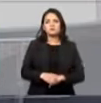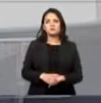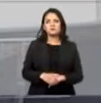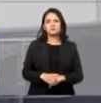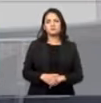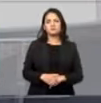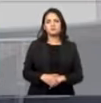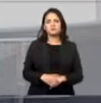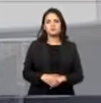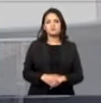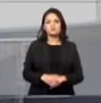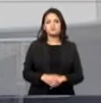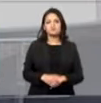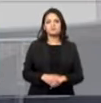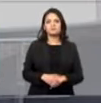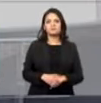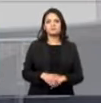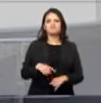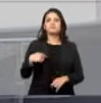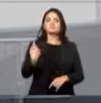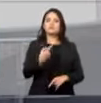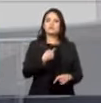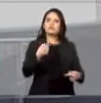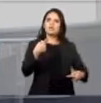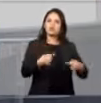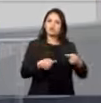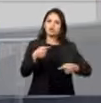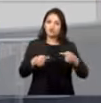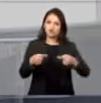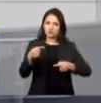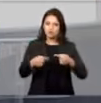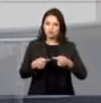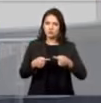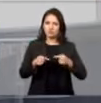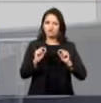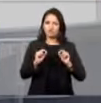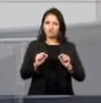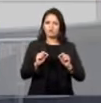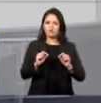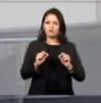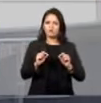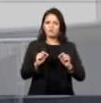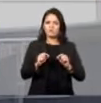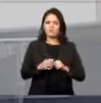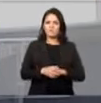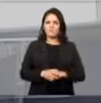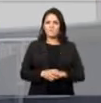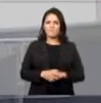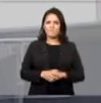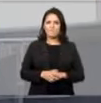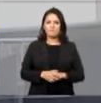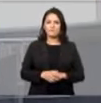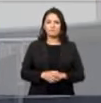estamos discutindo uma atividade que hoje, segundo dados